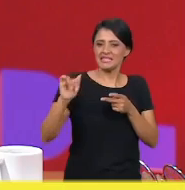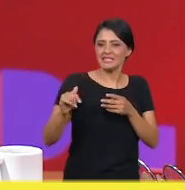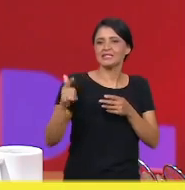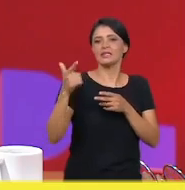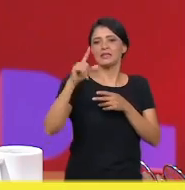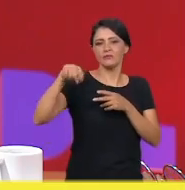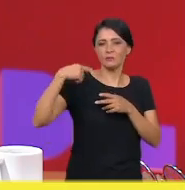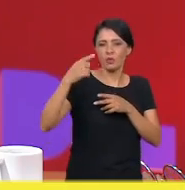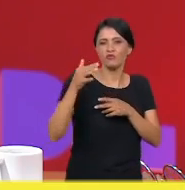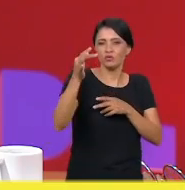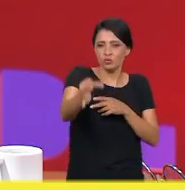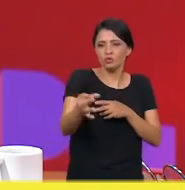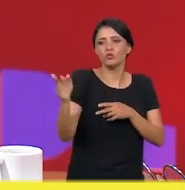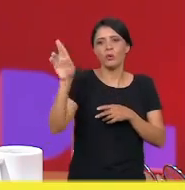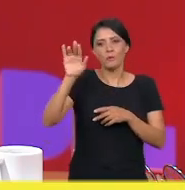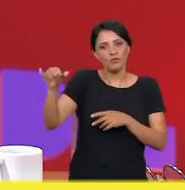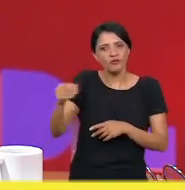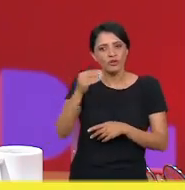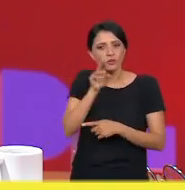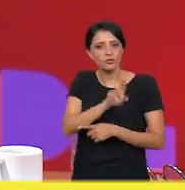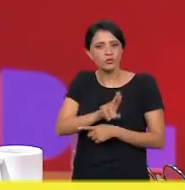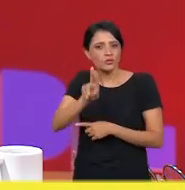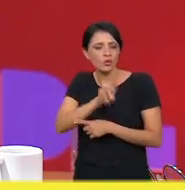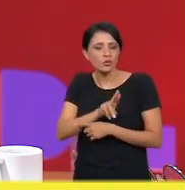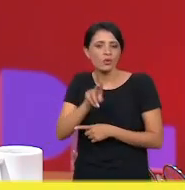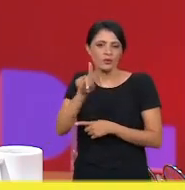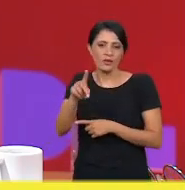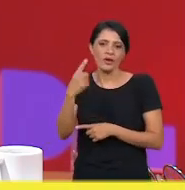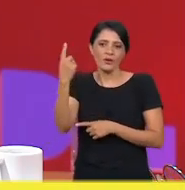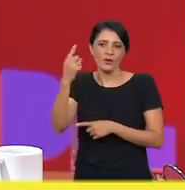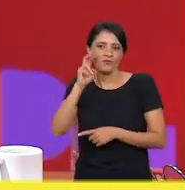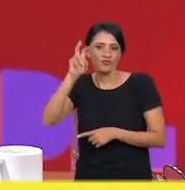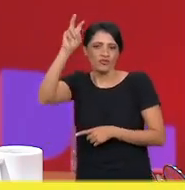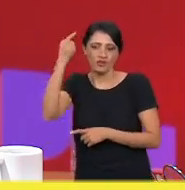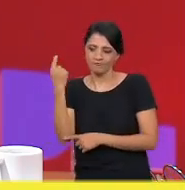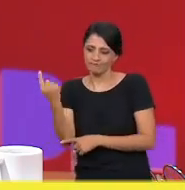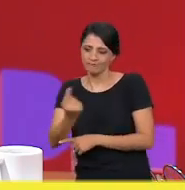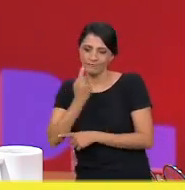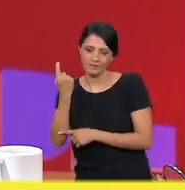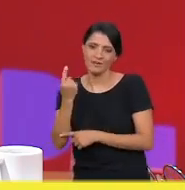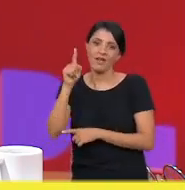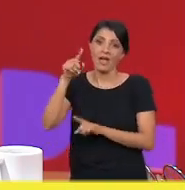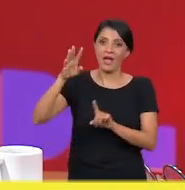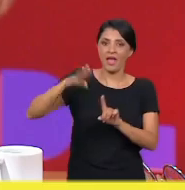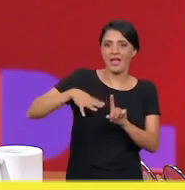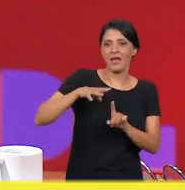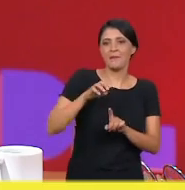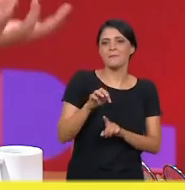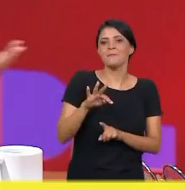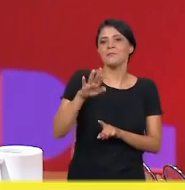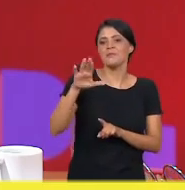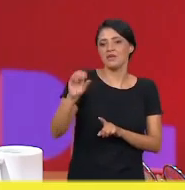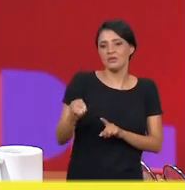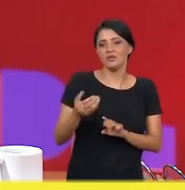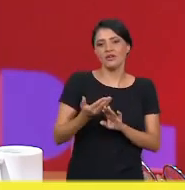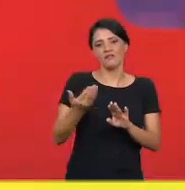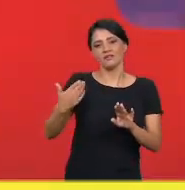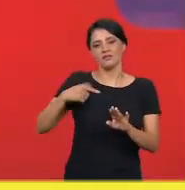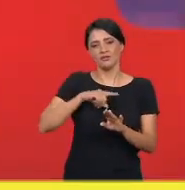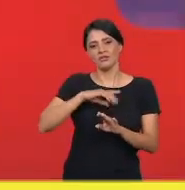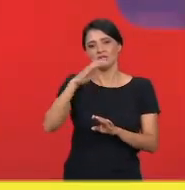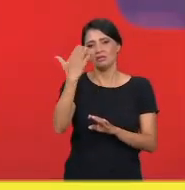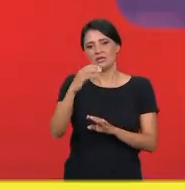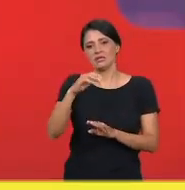reutilizada. Então eu tento explicar que os gênios solitários são mais mitos que te afastam, nos afastam da ciência